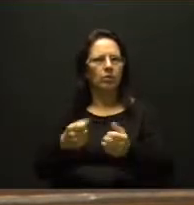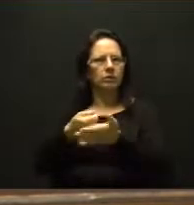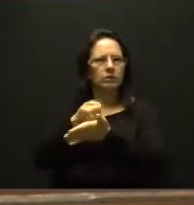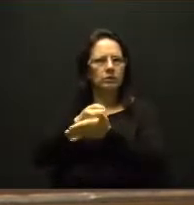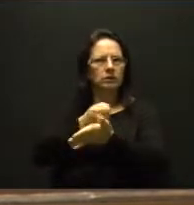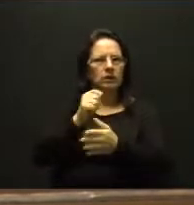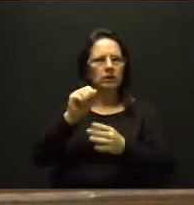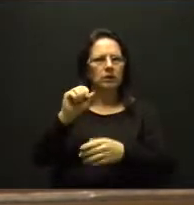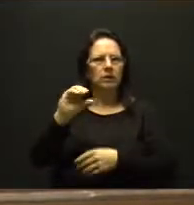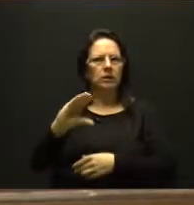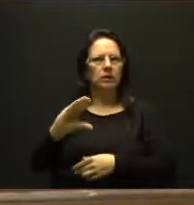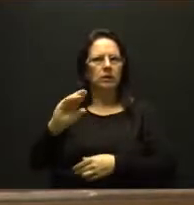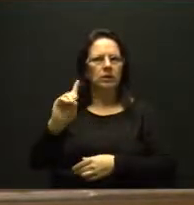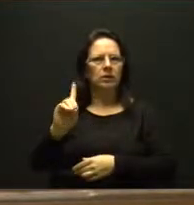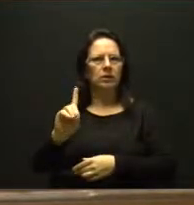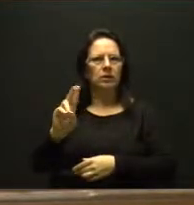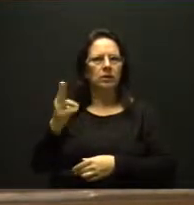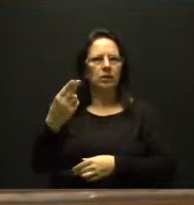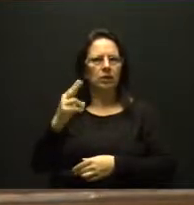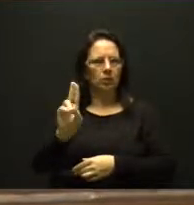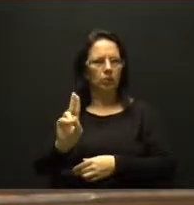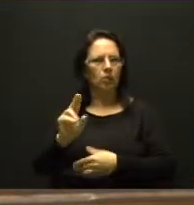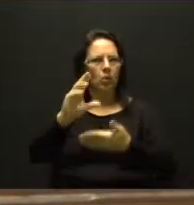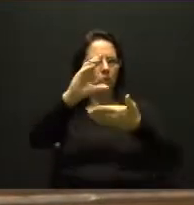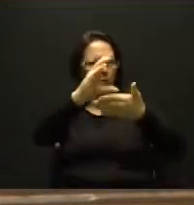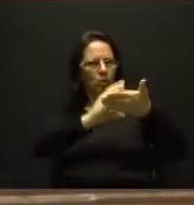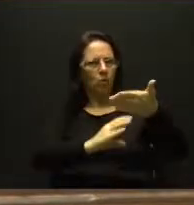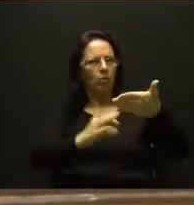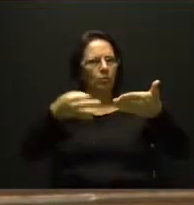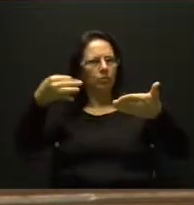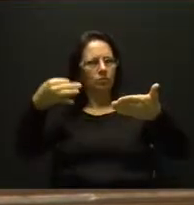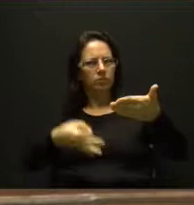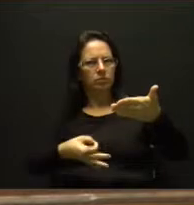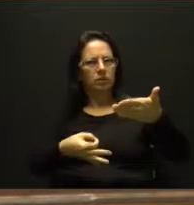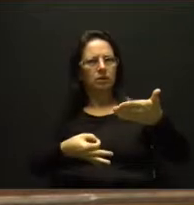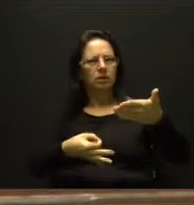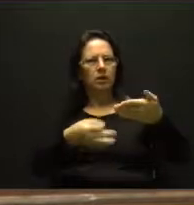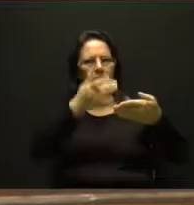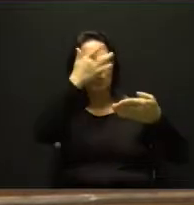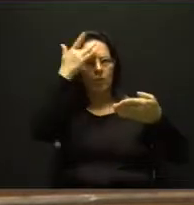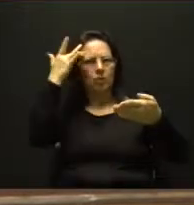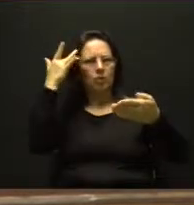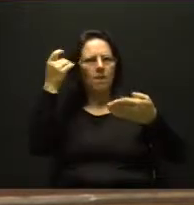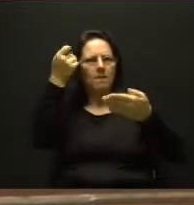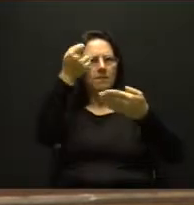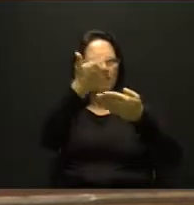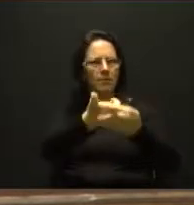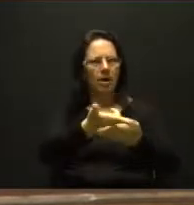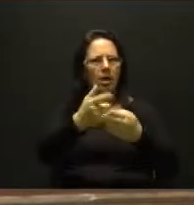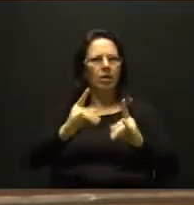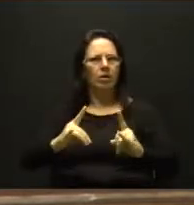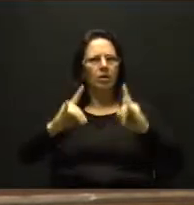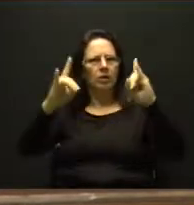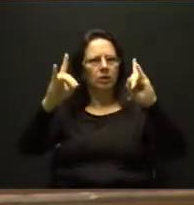cdhu para que se dê para os nossos munícipes um contrato digno que o munícipe pague a unidade seja o dono da unidade